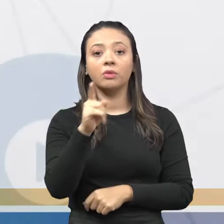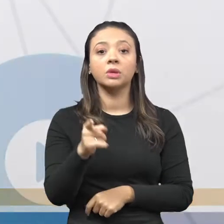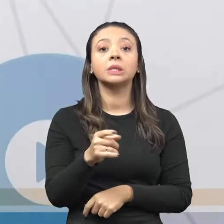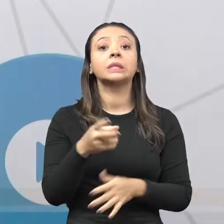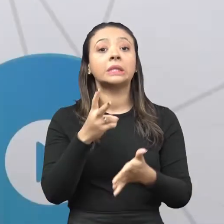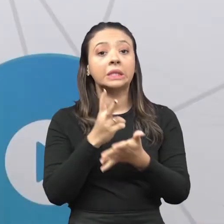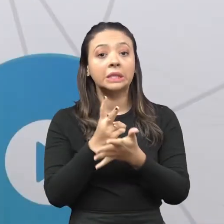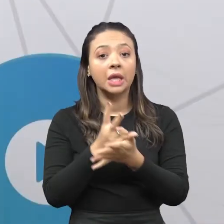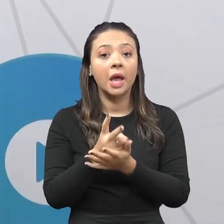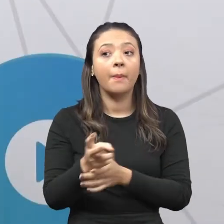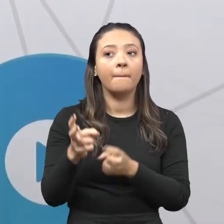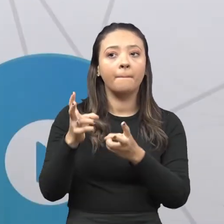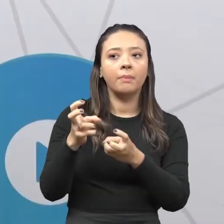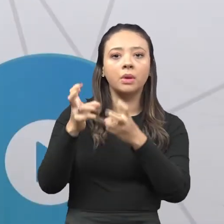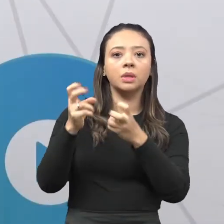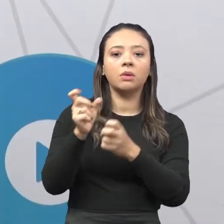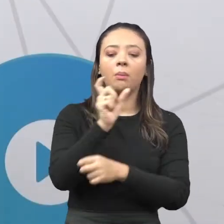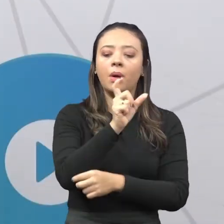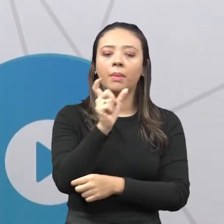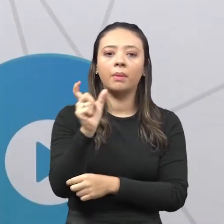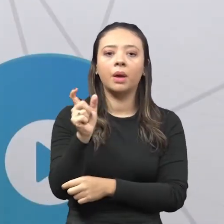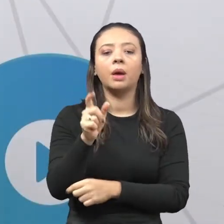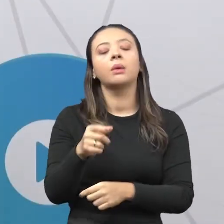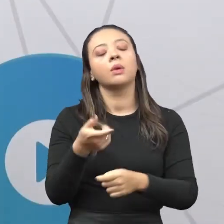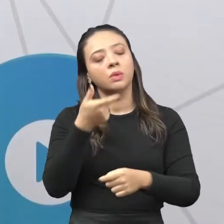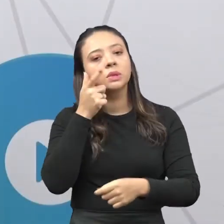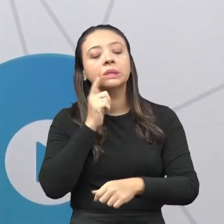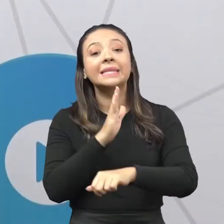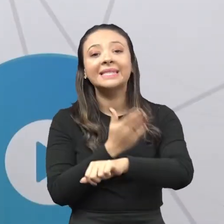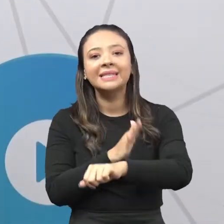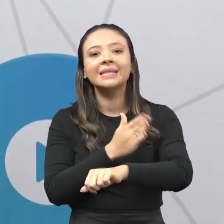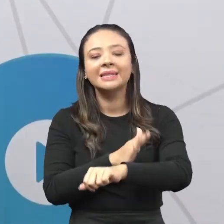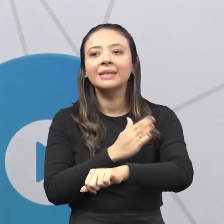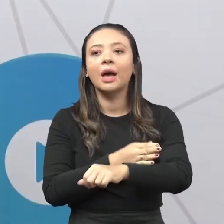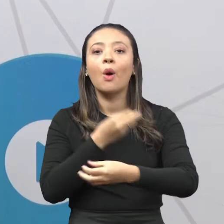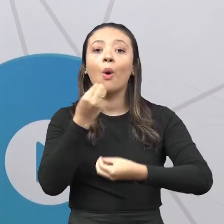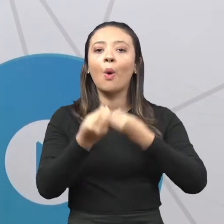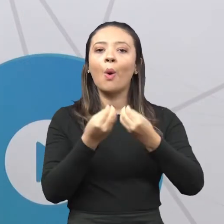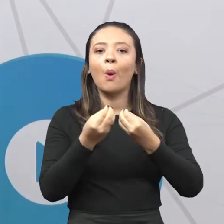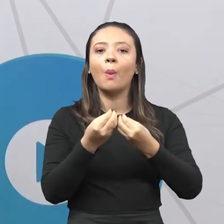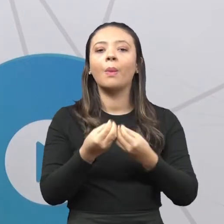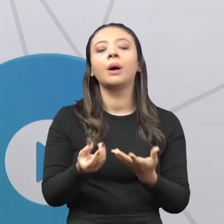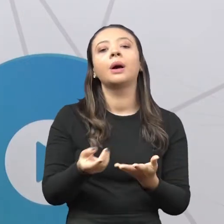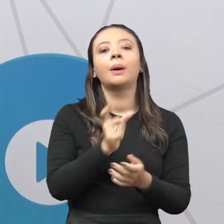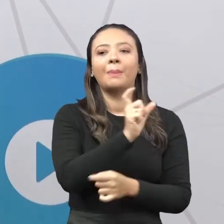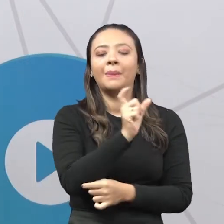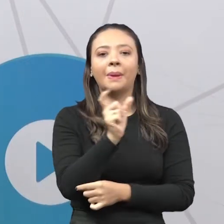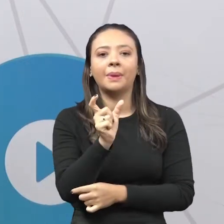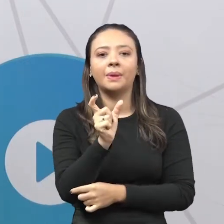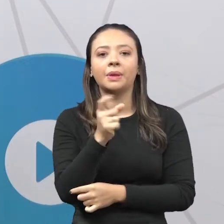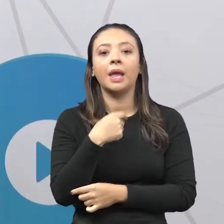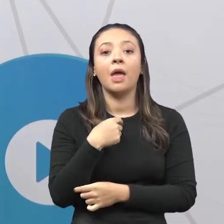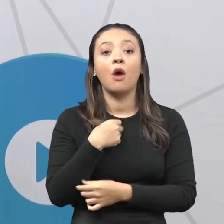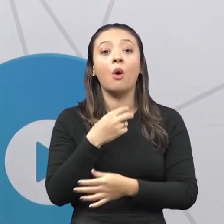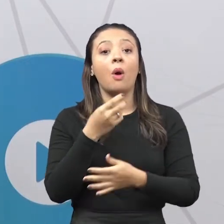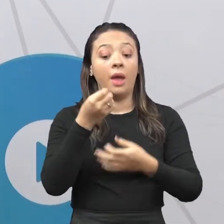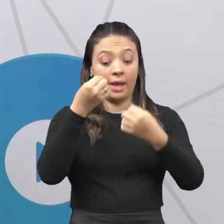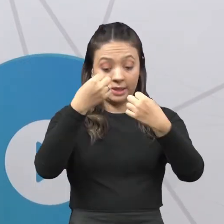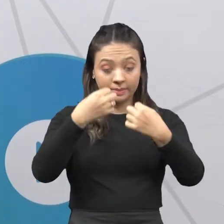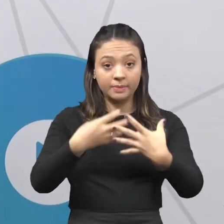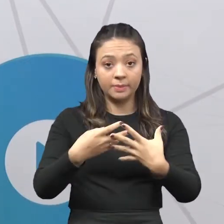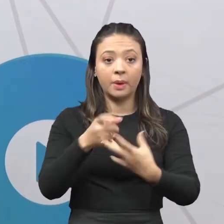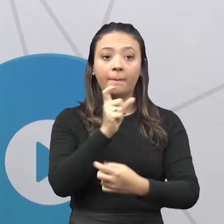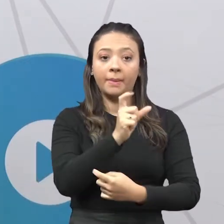repitam comigo as palavras para que vocês possam treinar a oralidade, ok? Então, eu vou repetir a palavra, vou dar um tempinho para que vocês possam